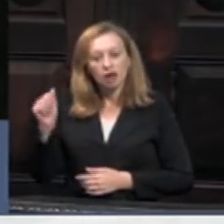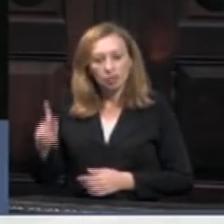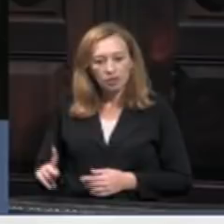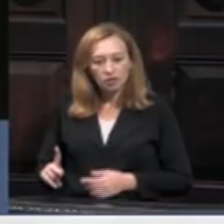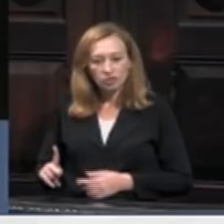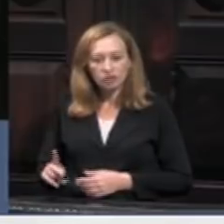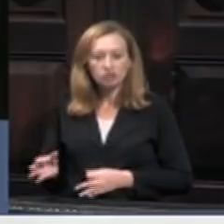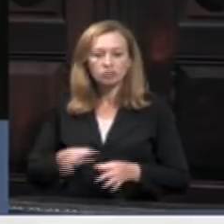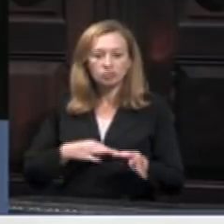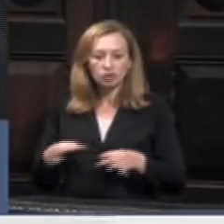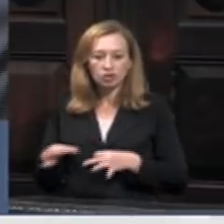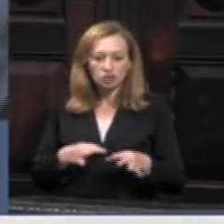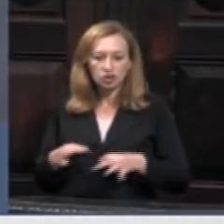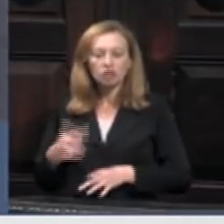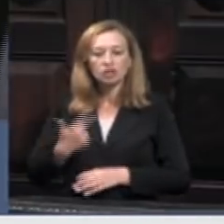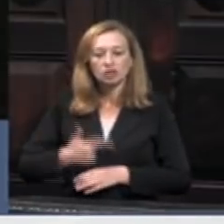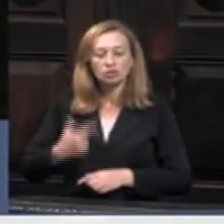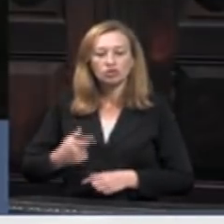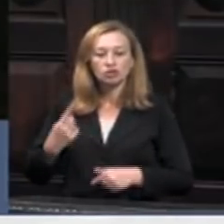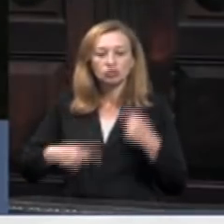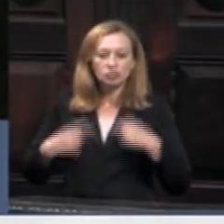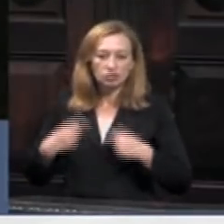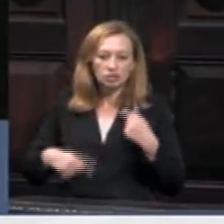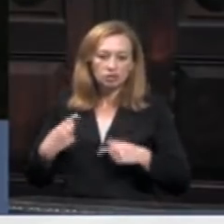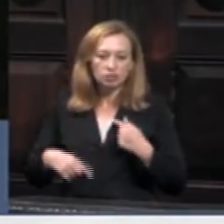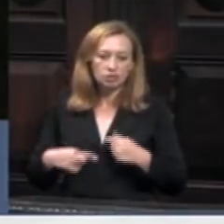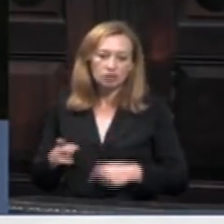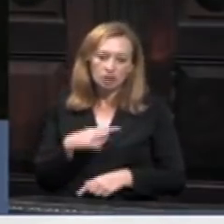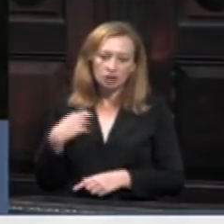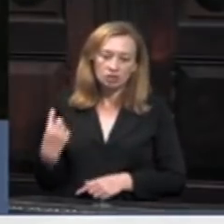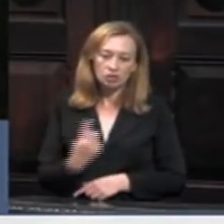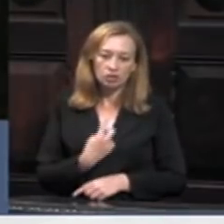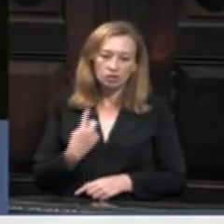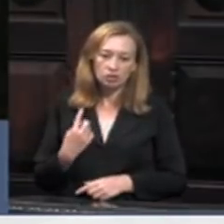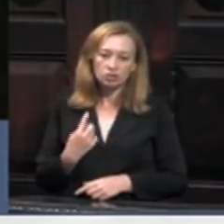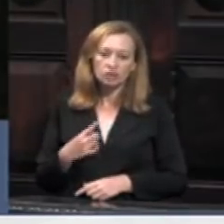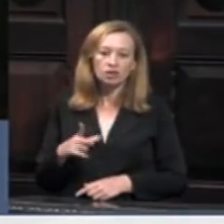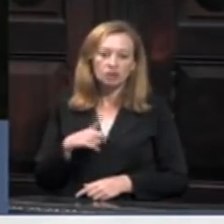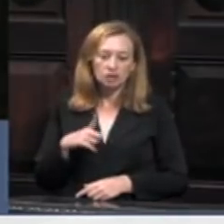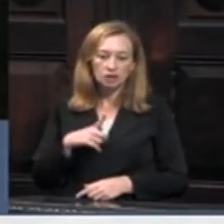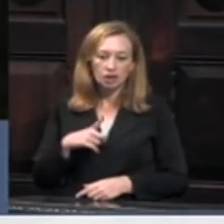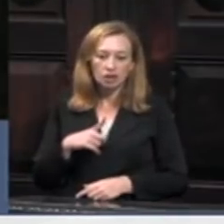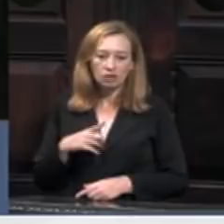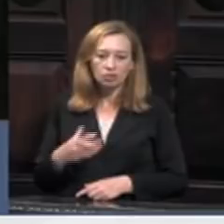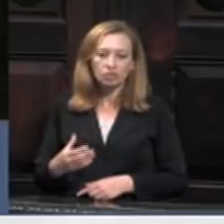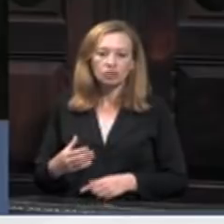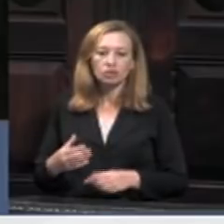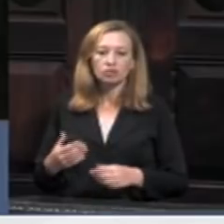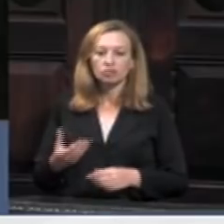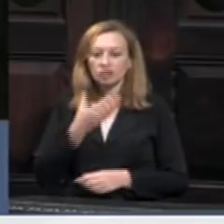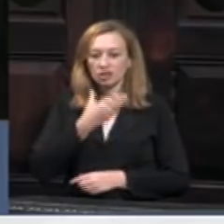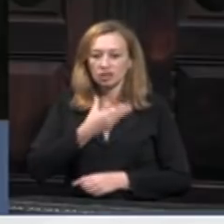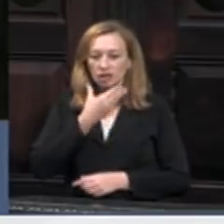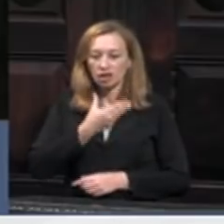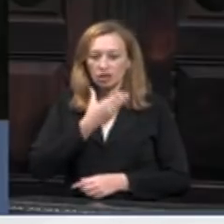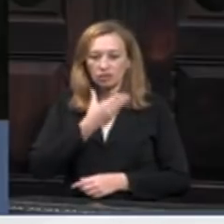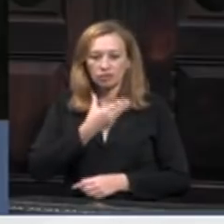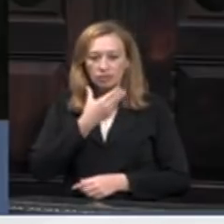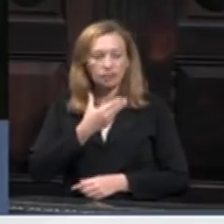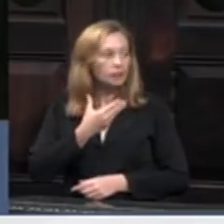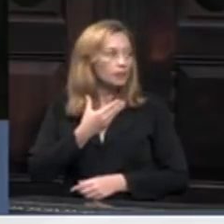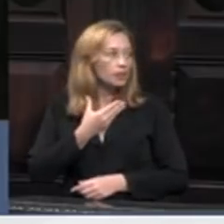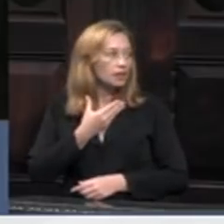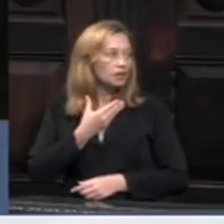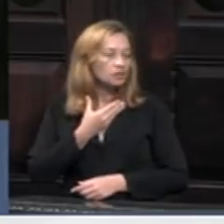o projeto em segunda discussão, para que nós tenhamos um belo Natal. Eu faço um